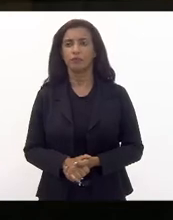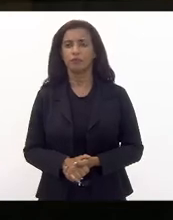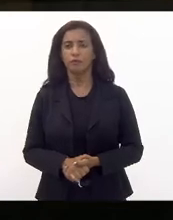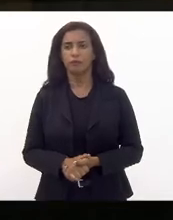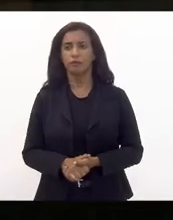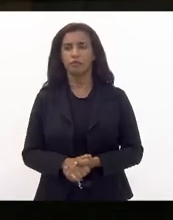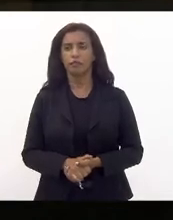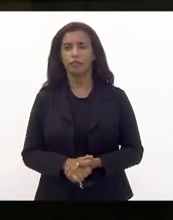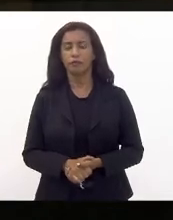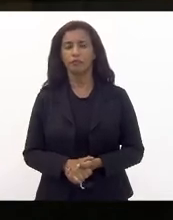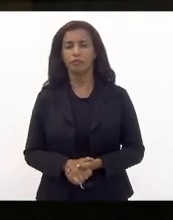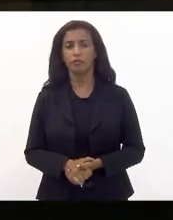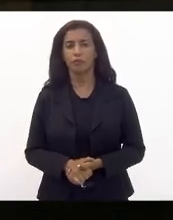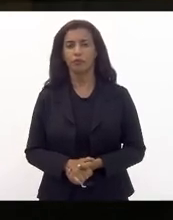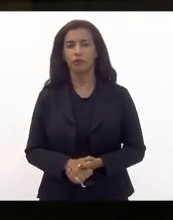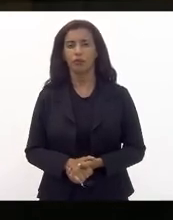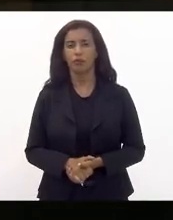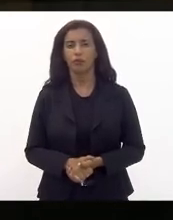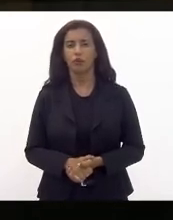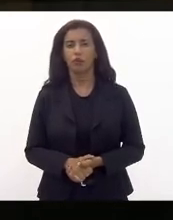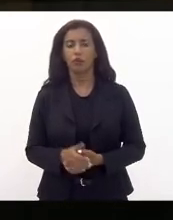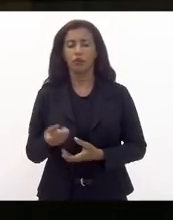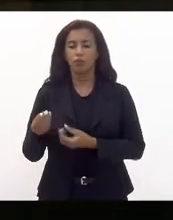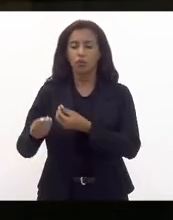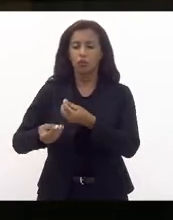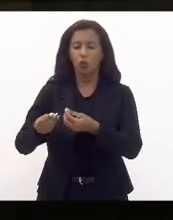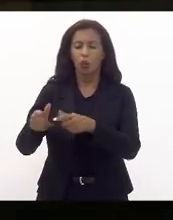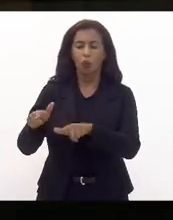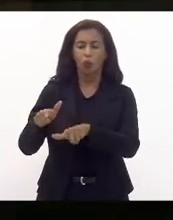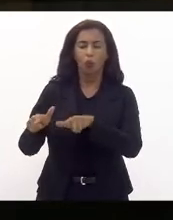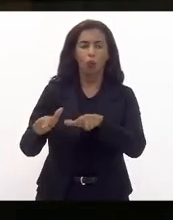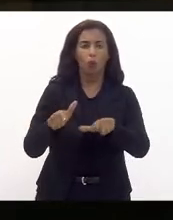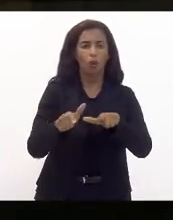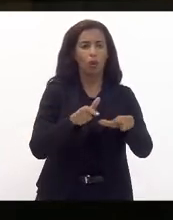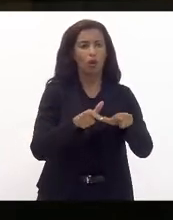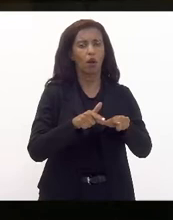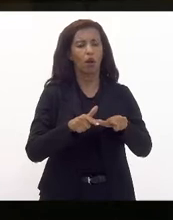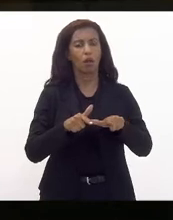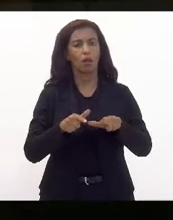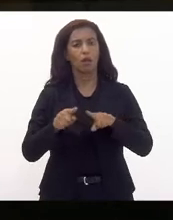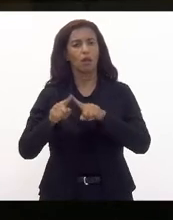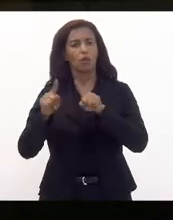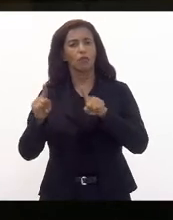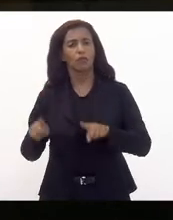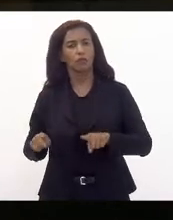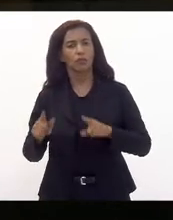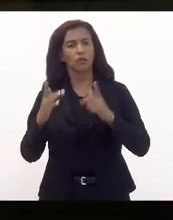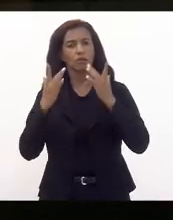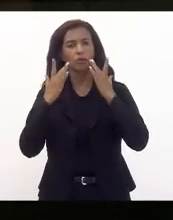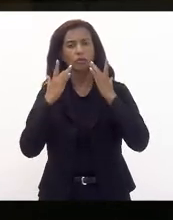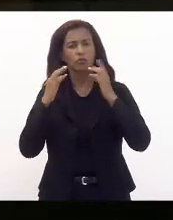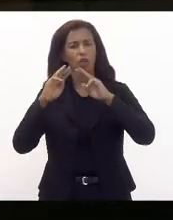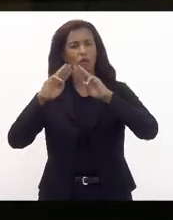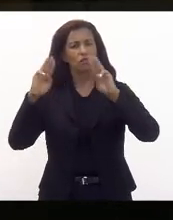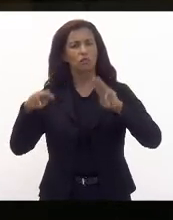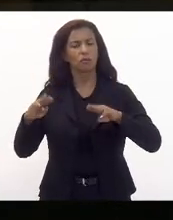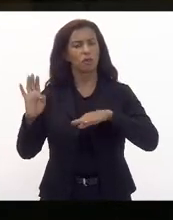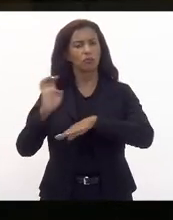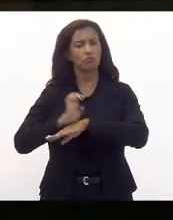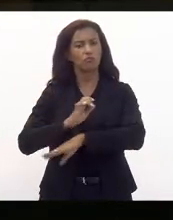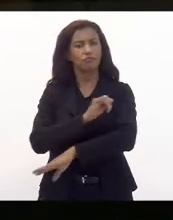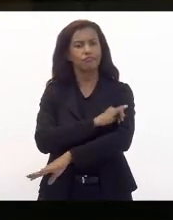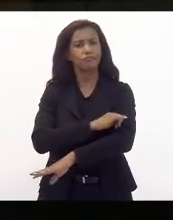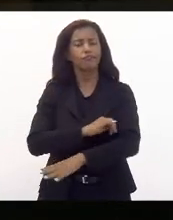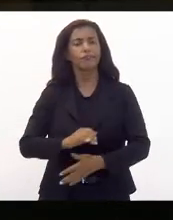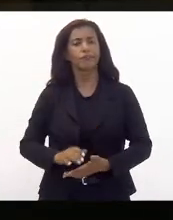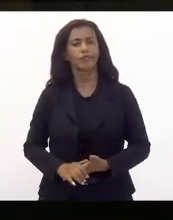e do funcionamento pleno da fundação Theatro Municipal do Rio de Janeiro